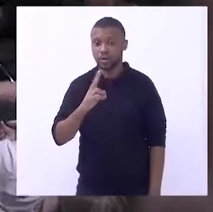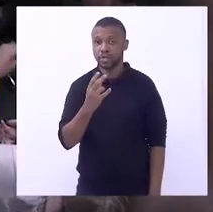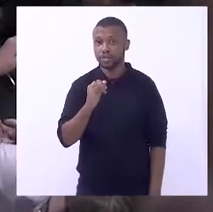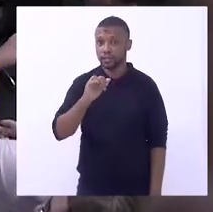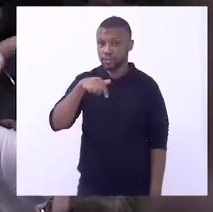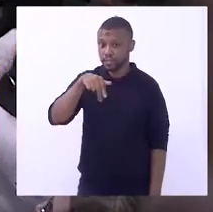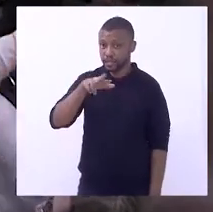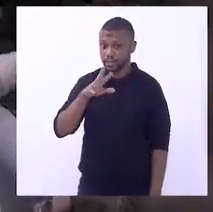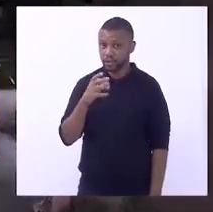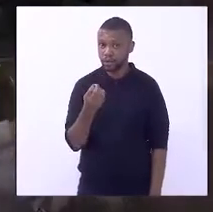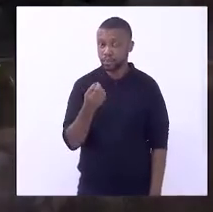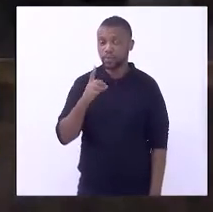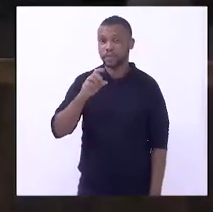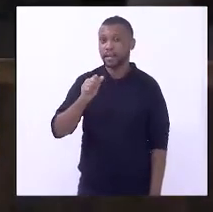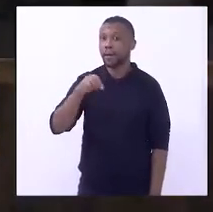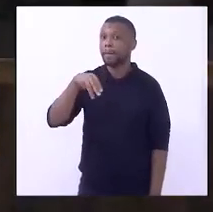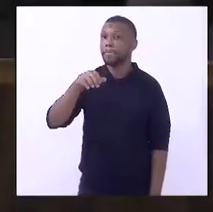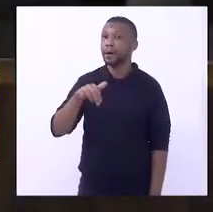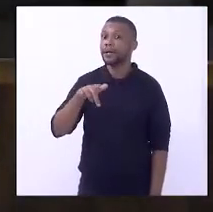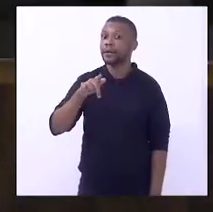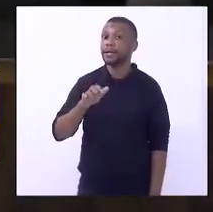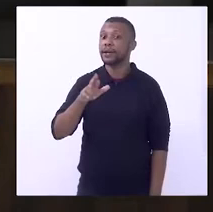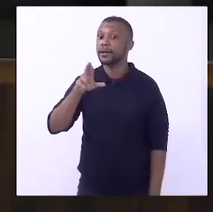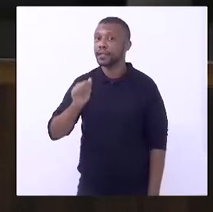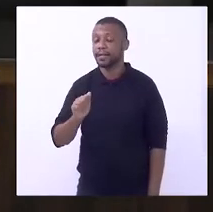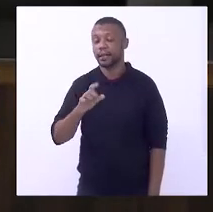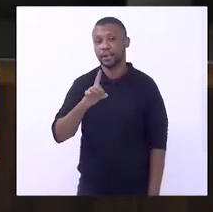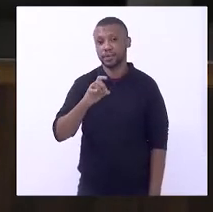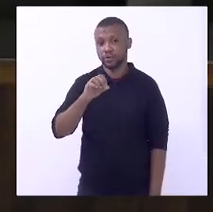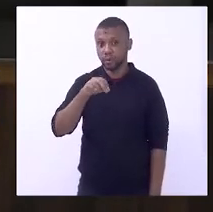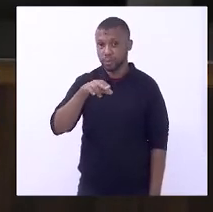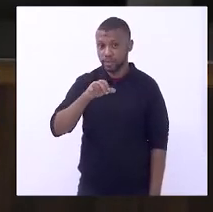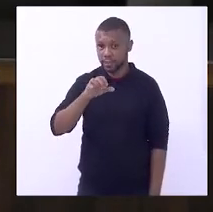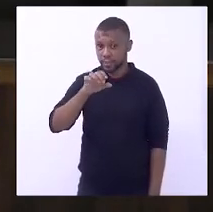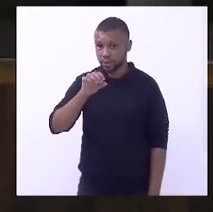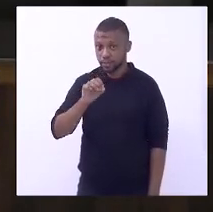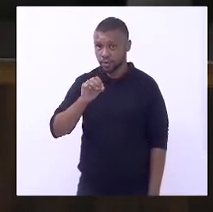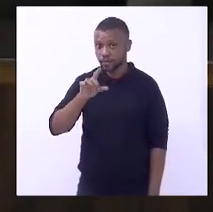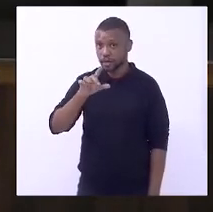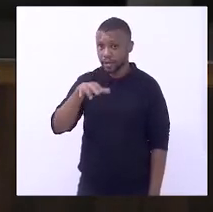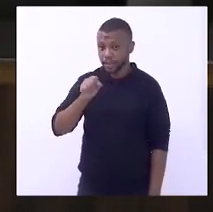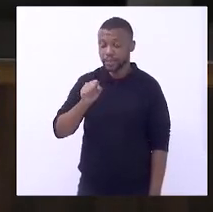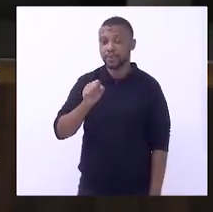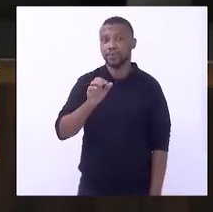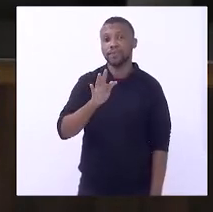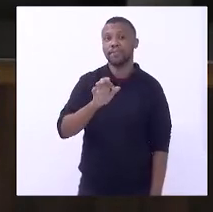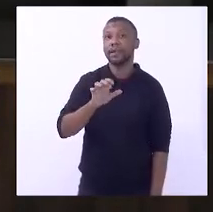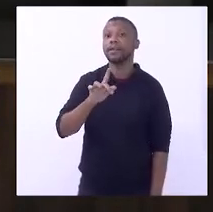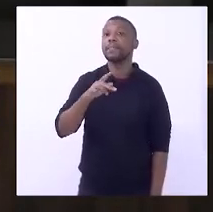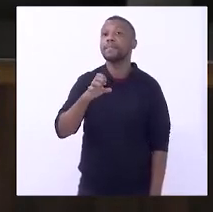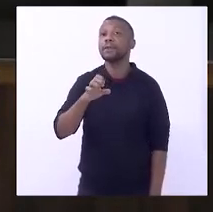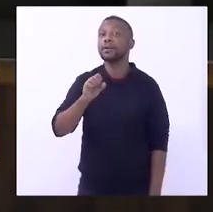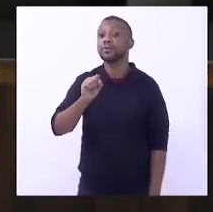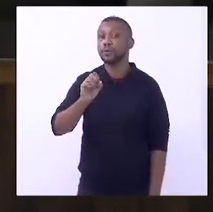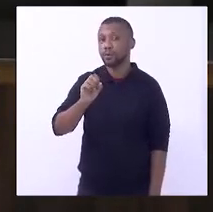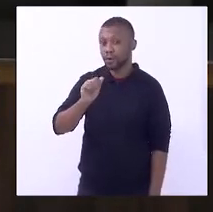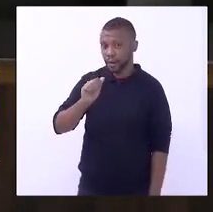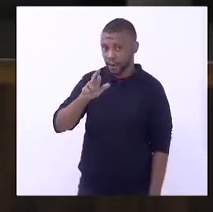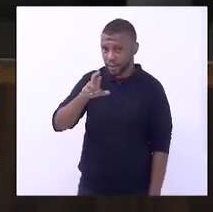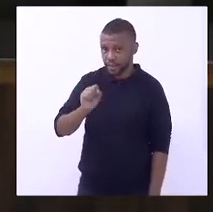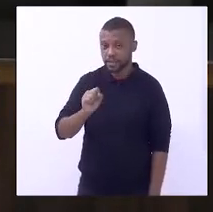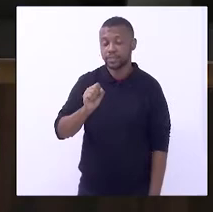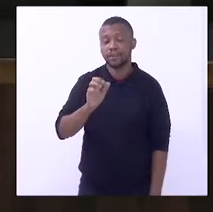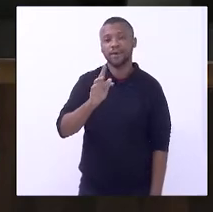Mangueira. Dionísio Lins. Felipe Soares, Felipe Pobel, Franciane Mota,